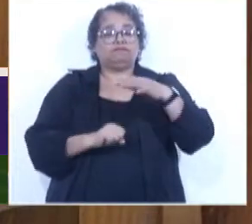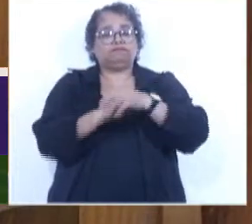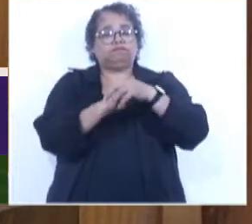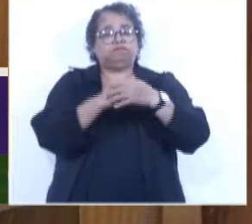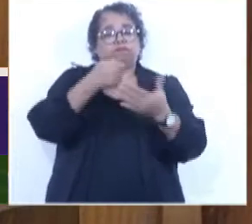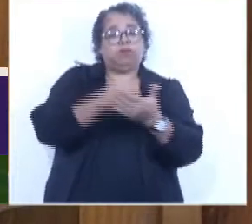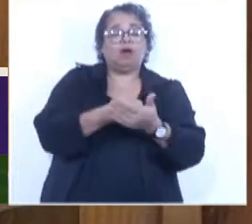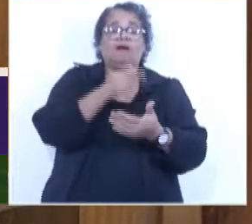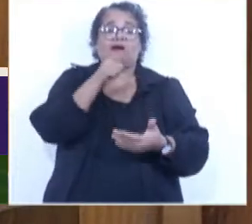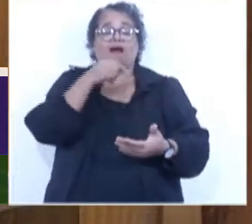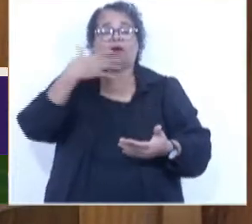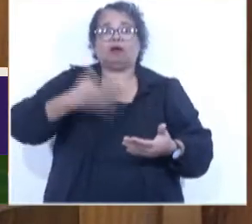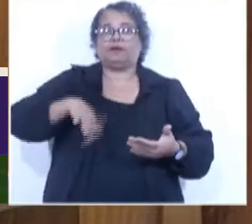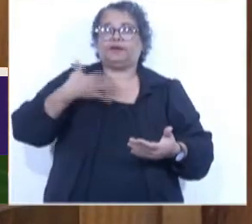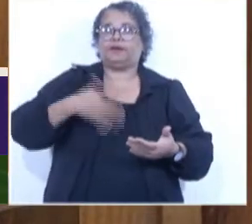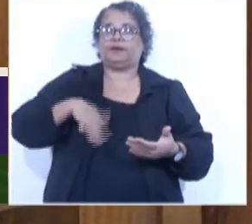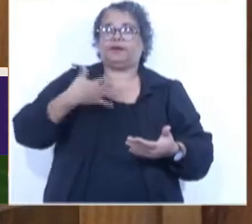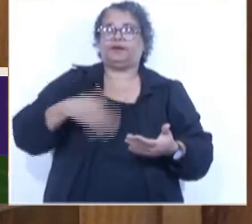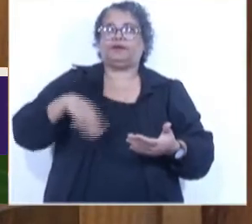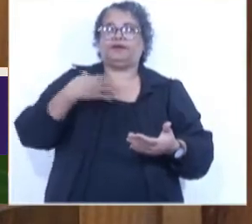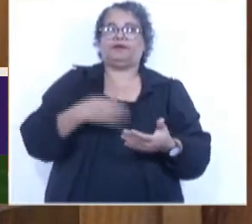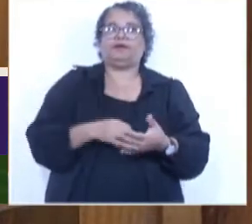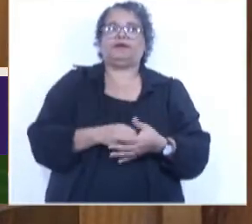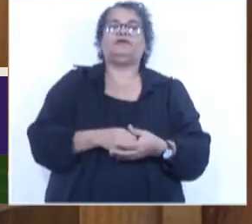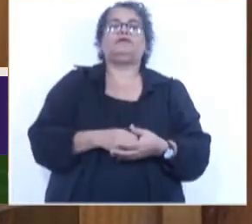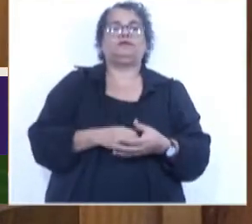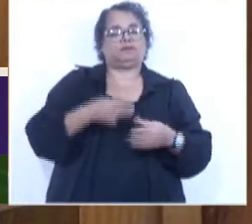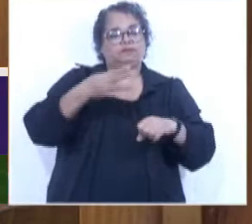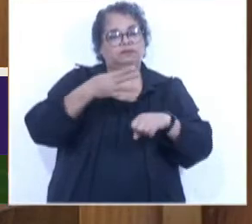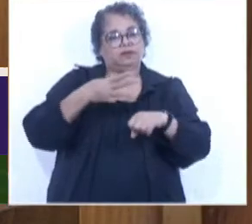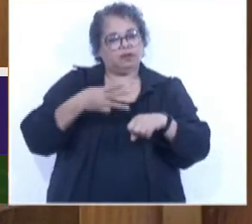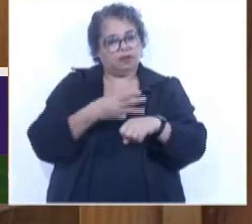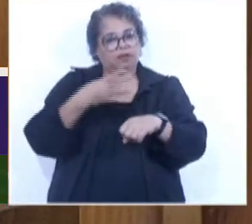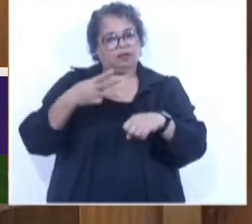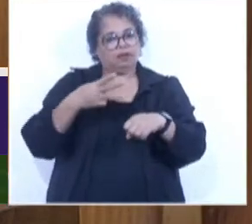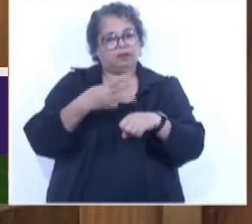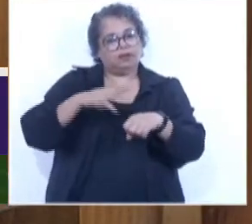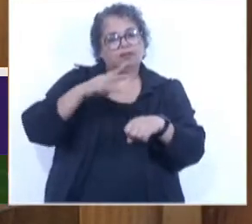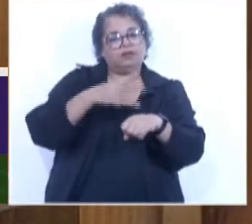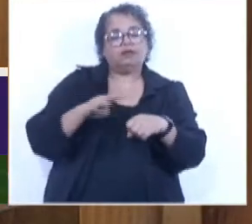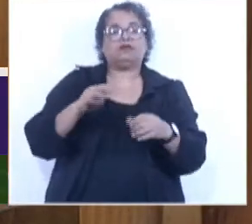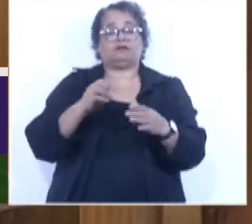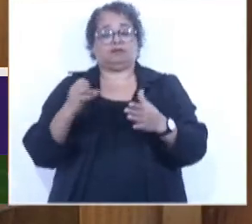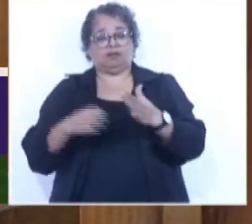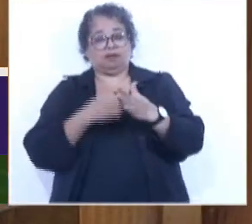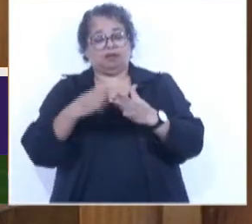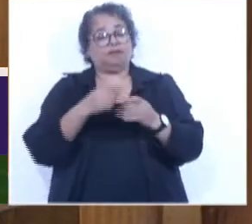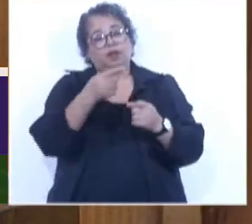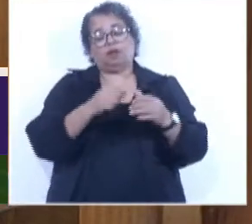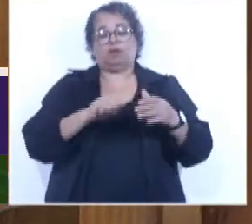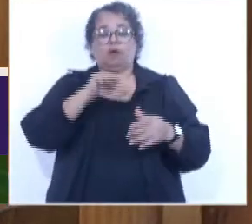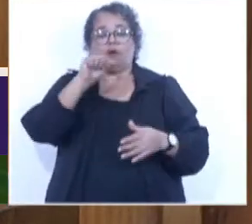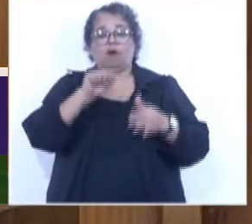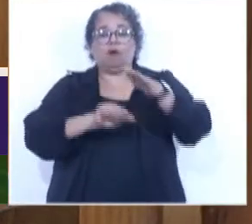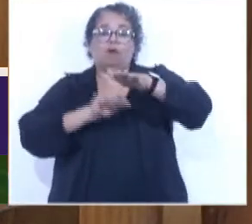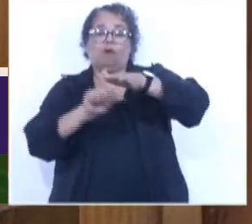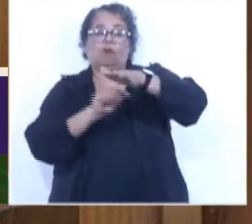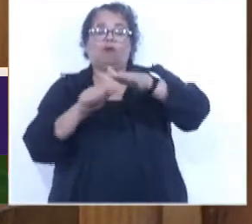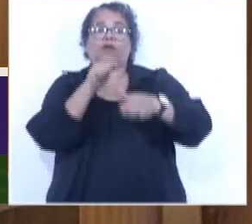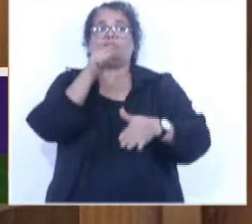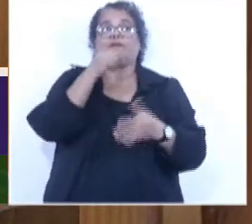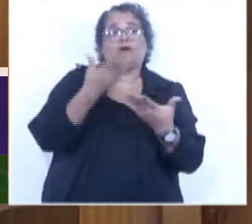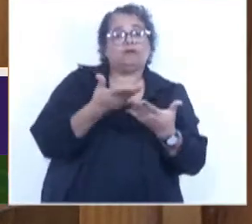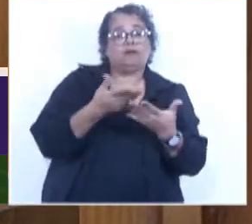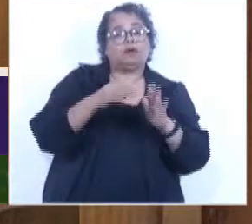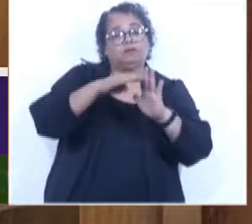água porque tem muita empresa terceirizada que eu acho que o próprio servidor demais poderia fazer isso desonera pode diminuir um pouco